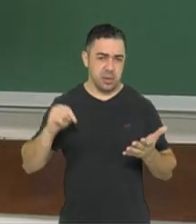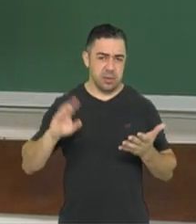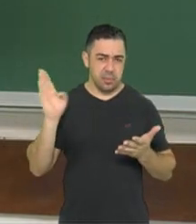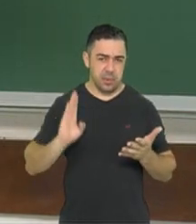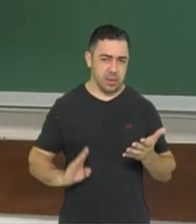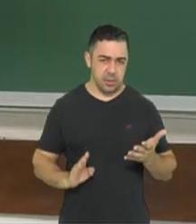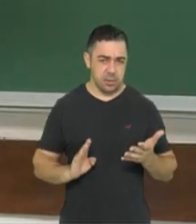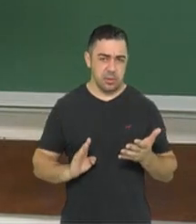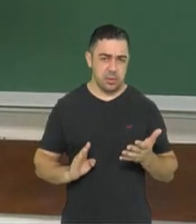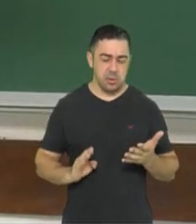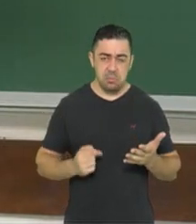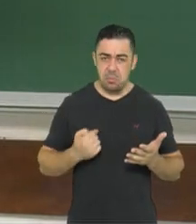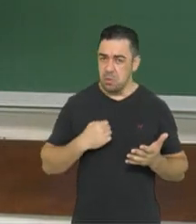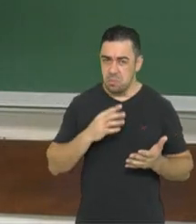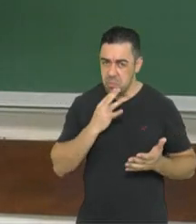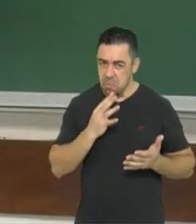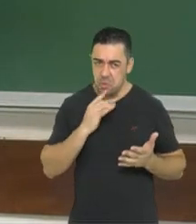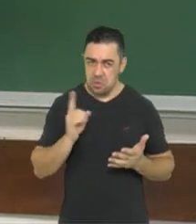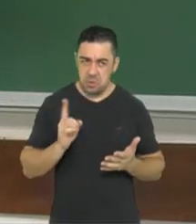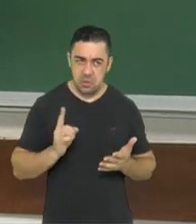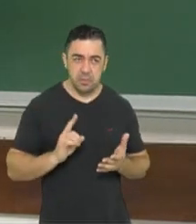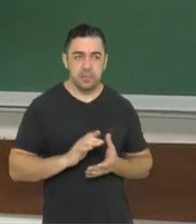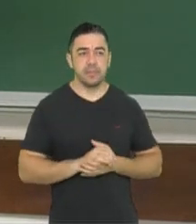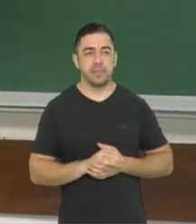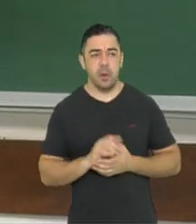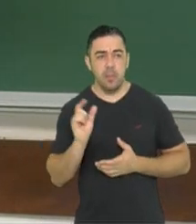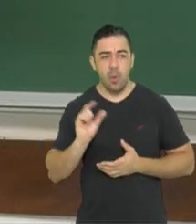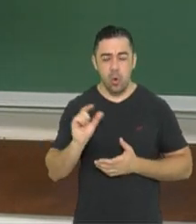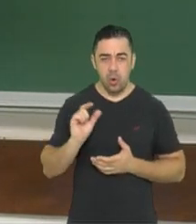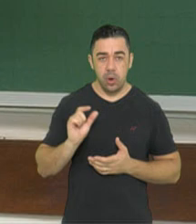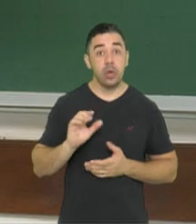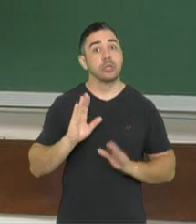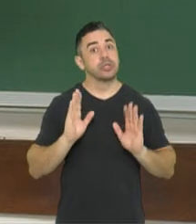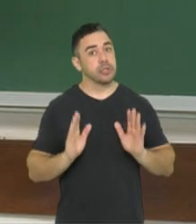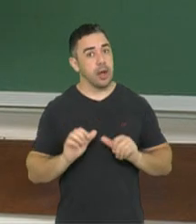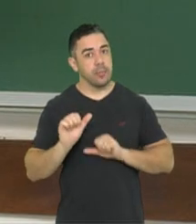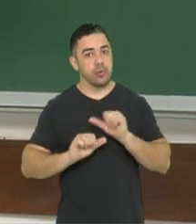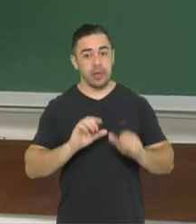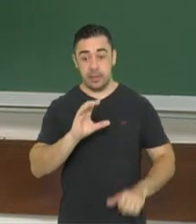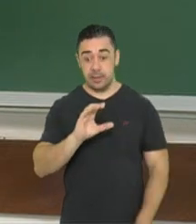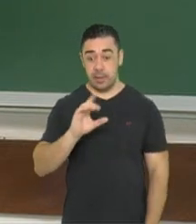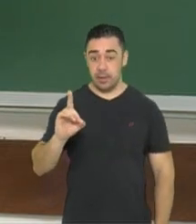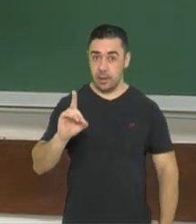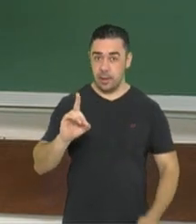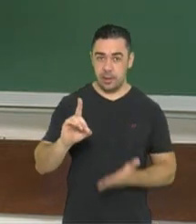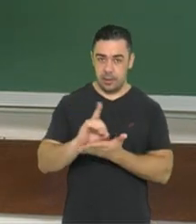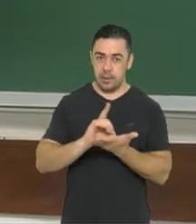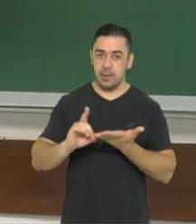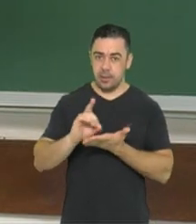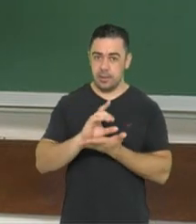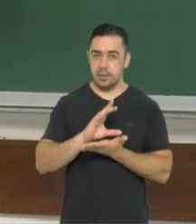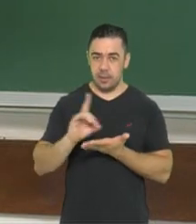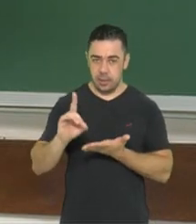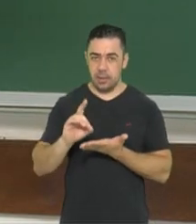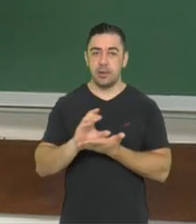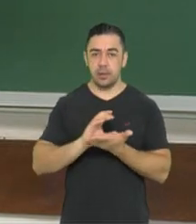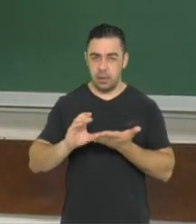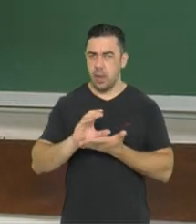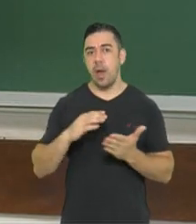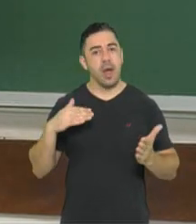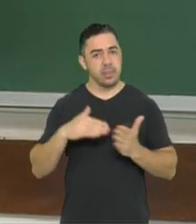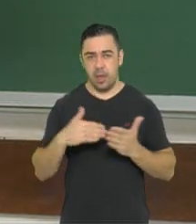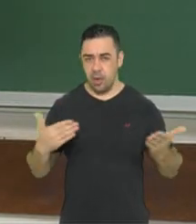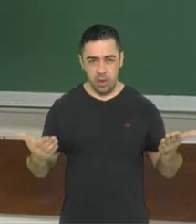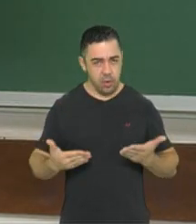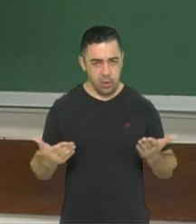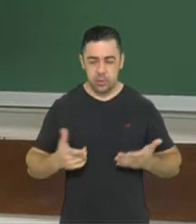né? Pelos meus conhecimentos aí. A gente, já o CD ali que a gente vai ver embaixo, sim. Inclusive eu tenho até